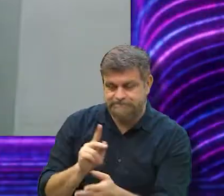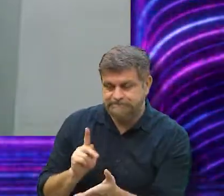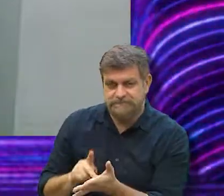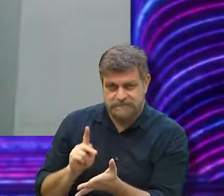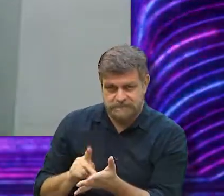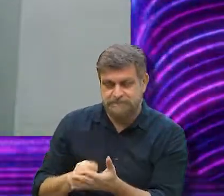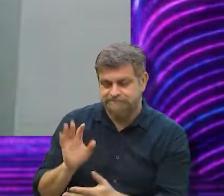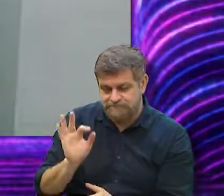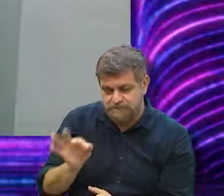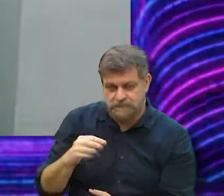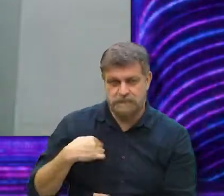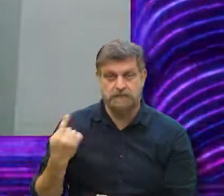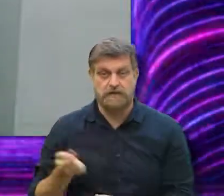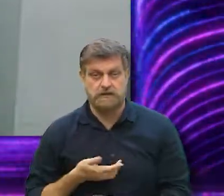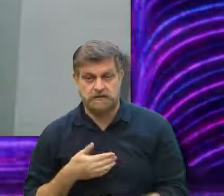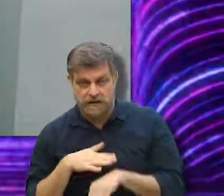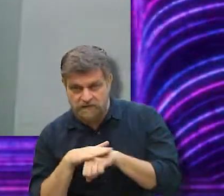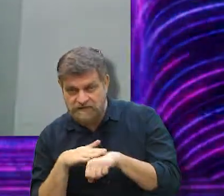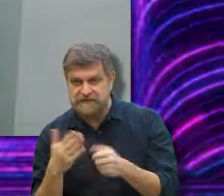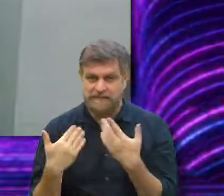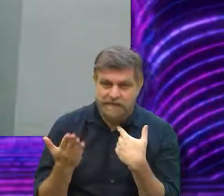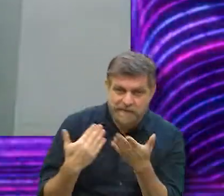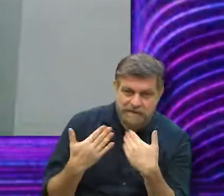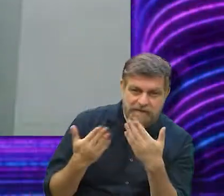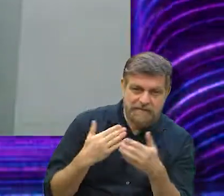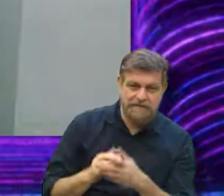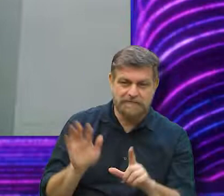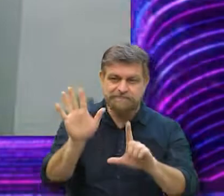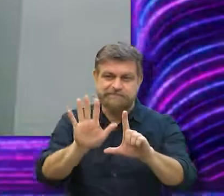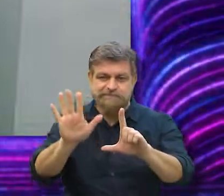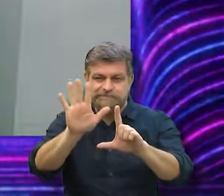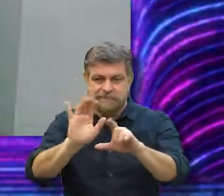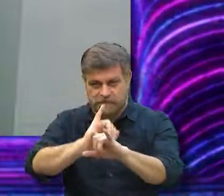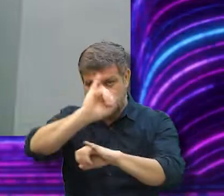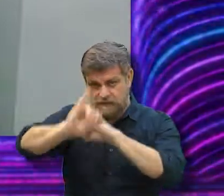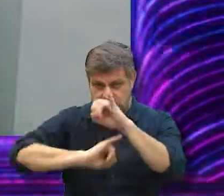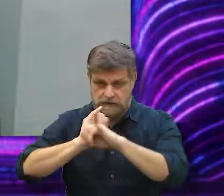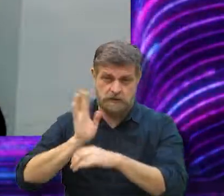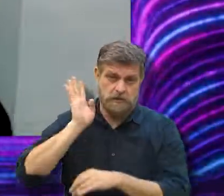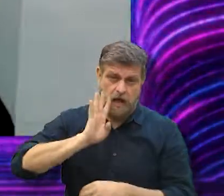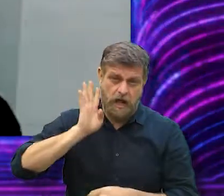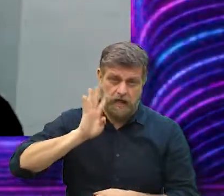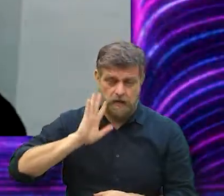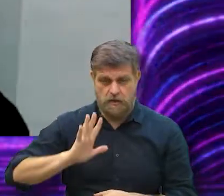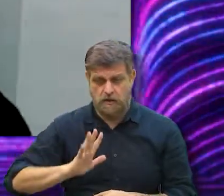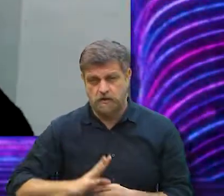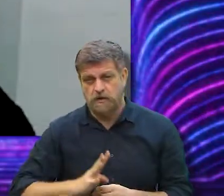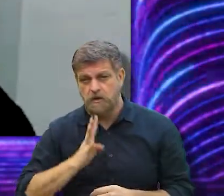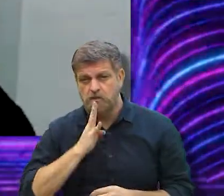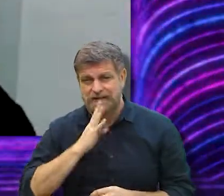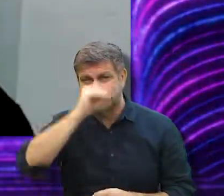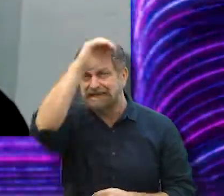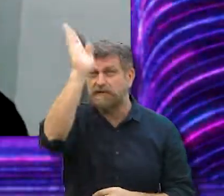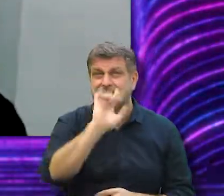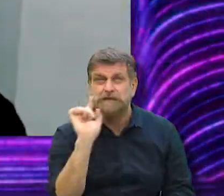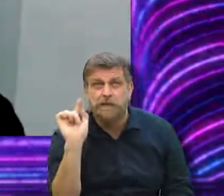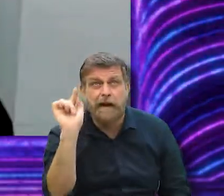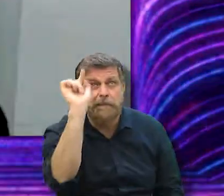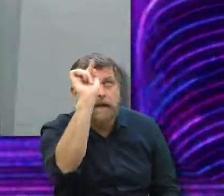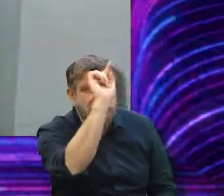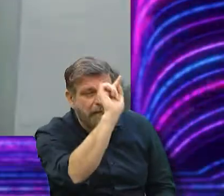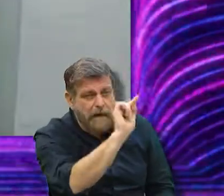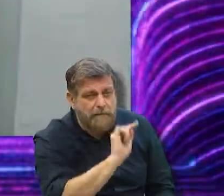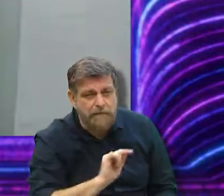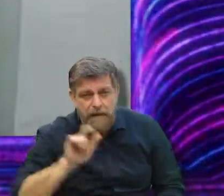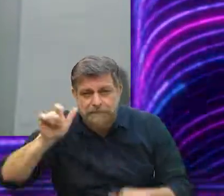pandemia prejudica, porque seria tão gostoso, né, sentar e bater um papo, e até pegar, né, a